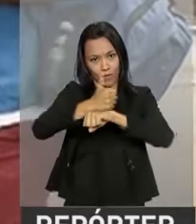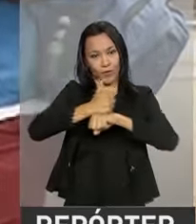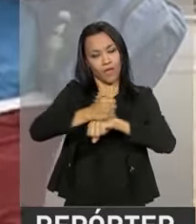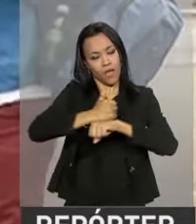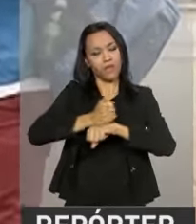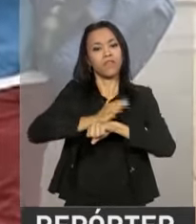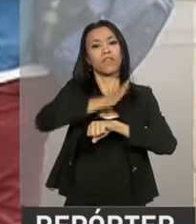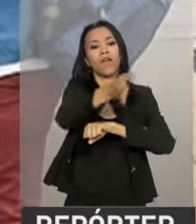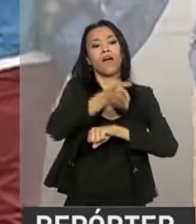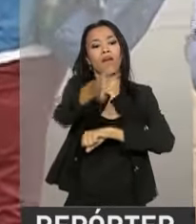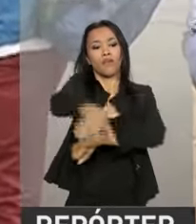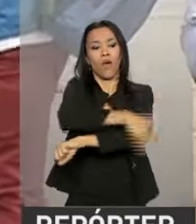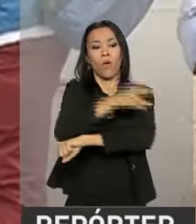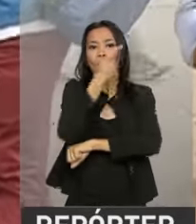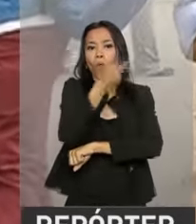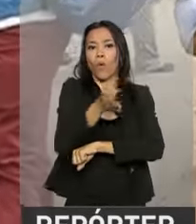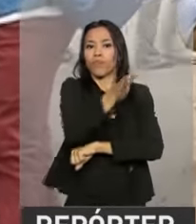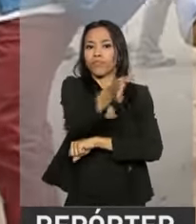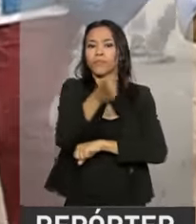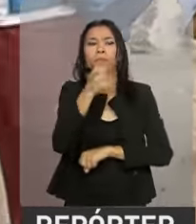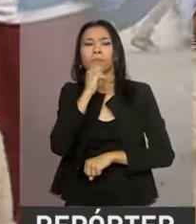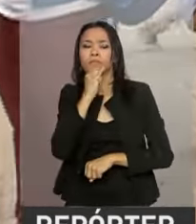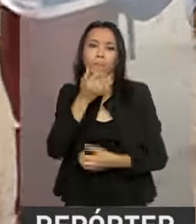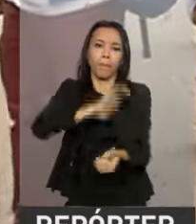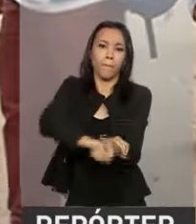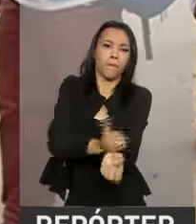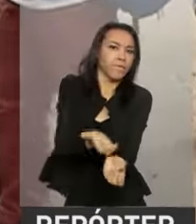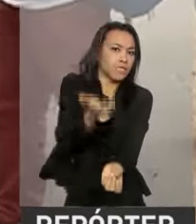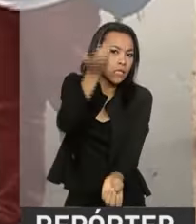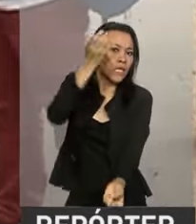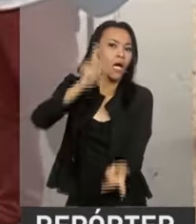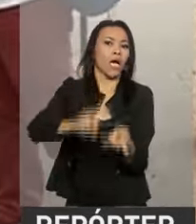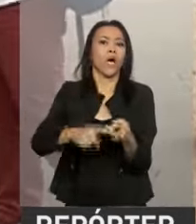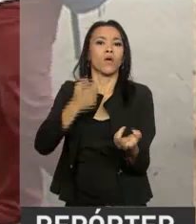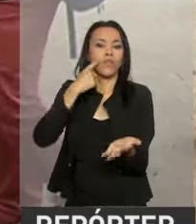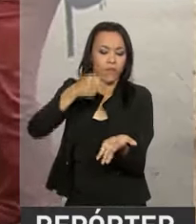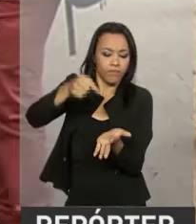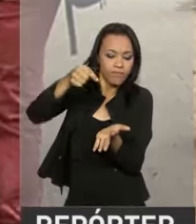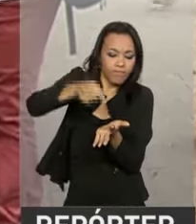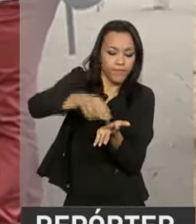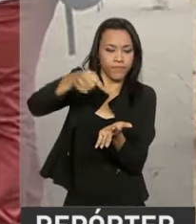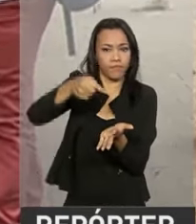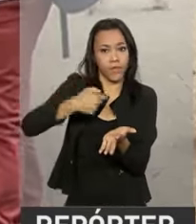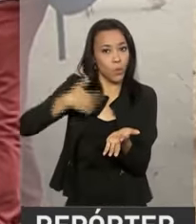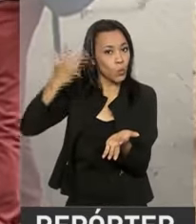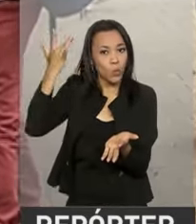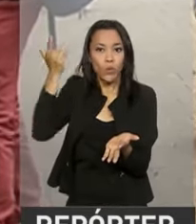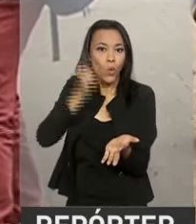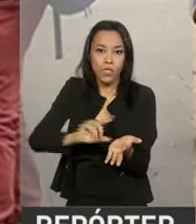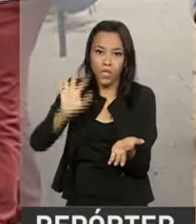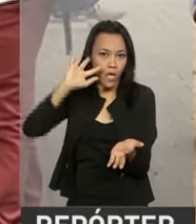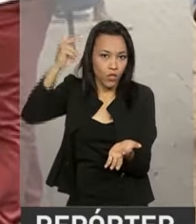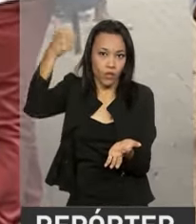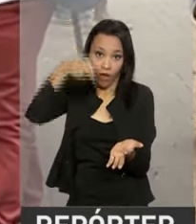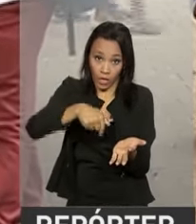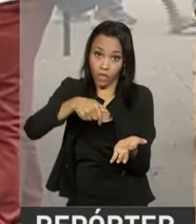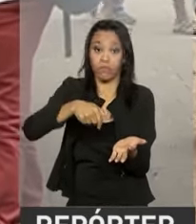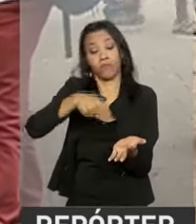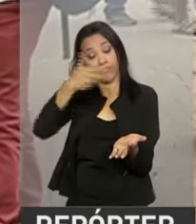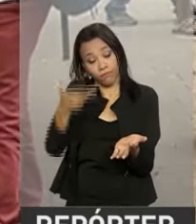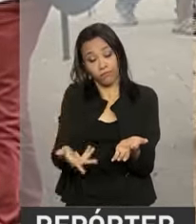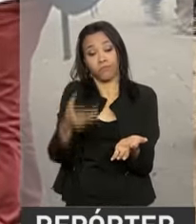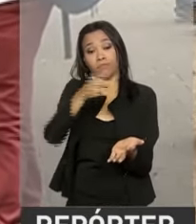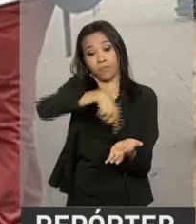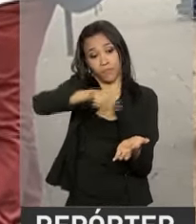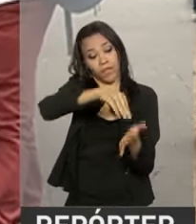serviços básicos de saúde, como a ferição de pressão e também o teste da diabetes. Quando não dá para resolver a situação, aqui mesmo os